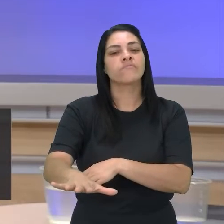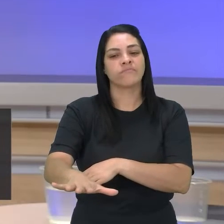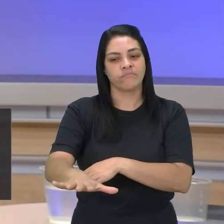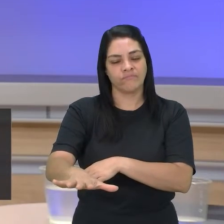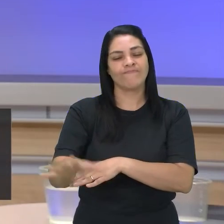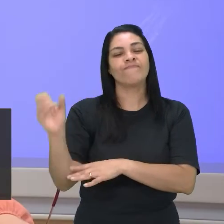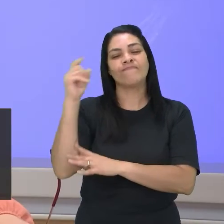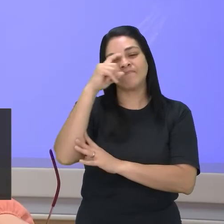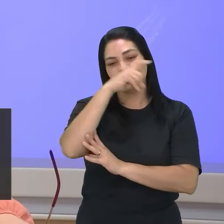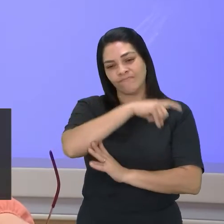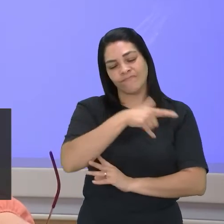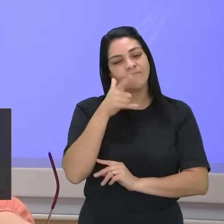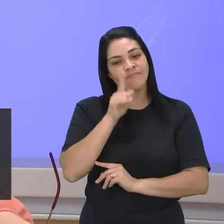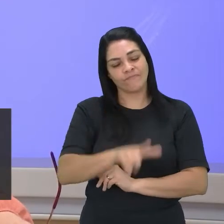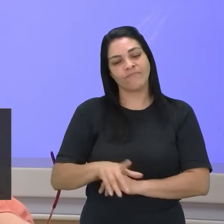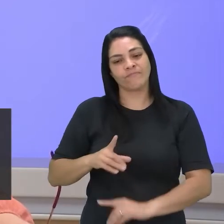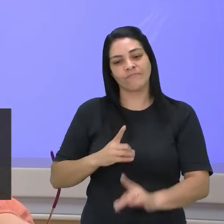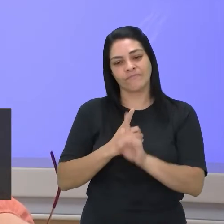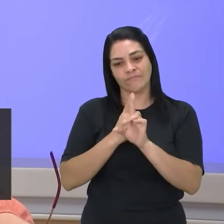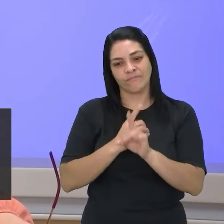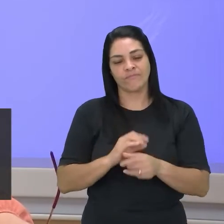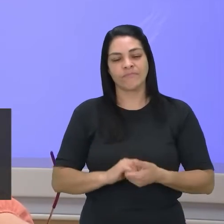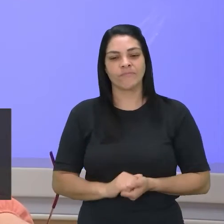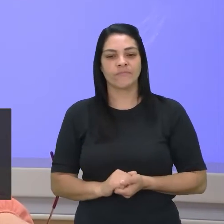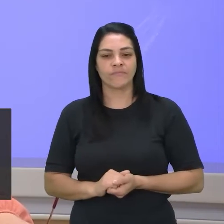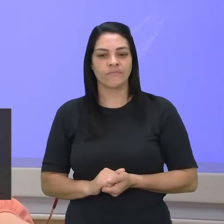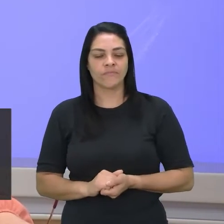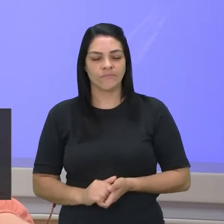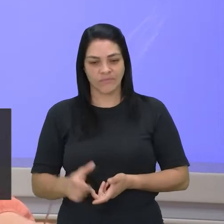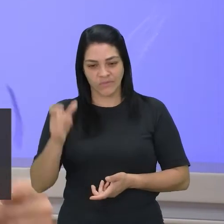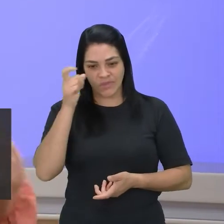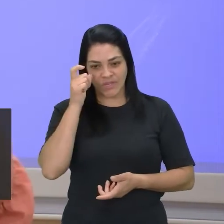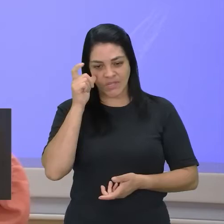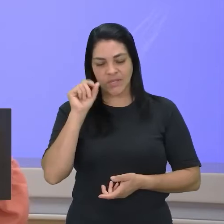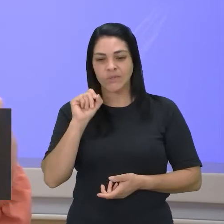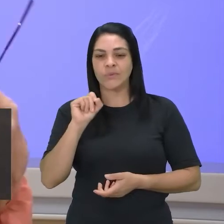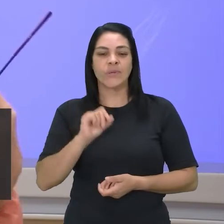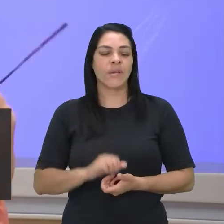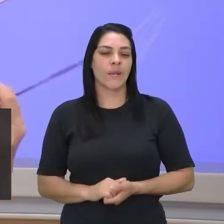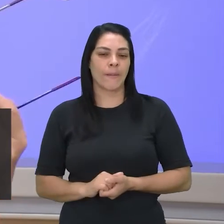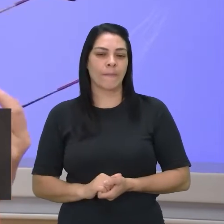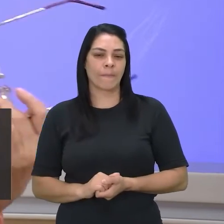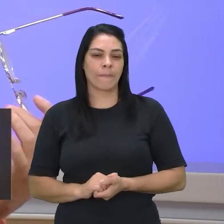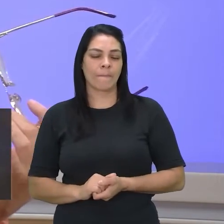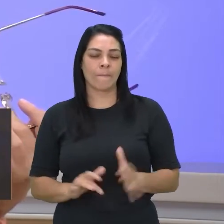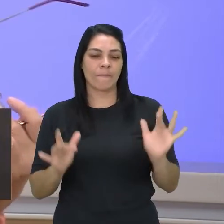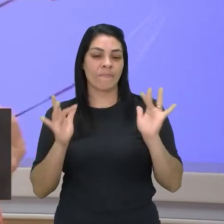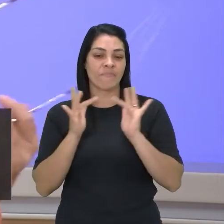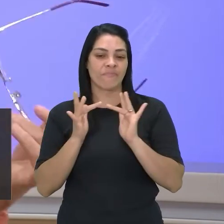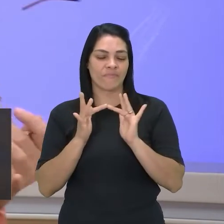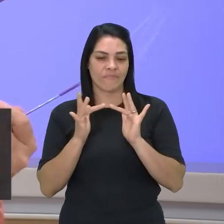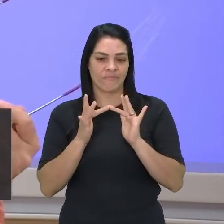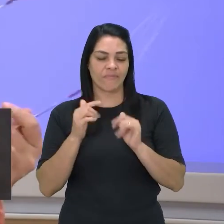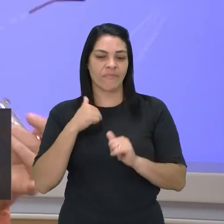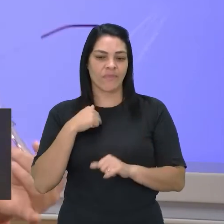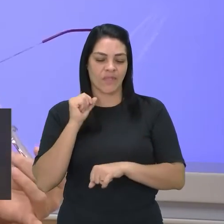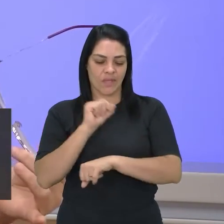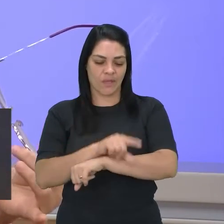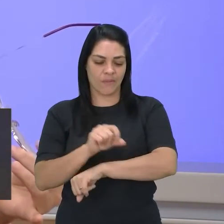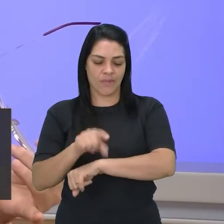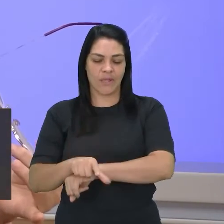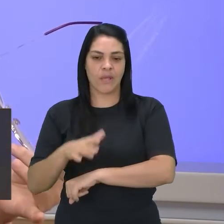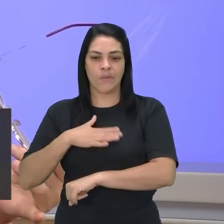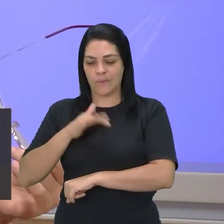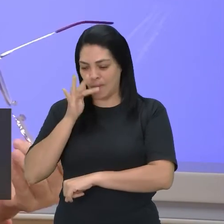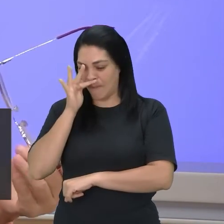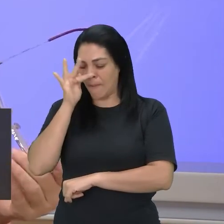bem difícil de encontrar. Pois é. E o interessante é que nesse contato, lógico, eu plantei no meu jardim